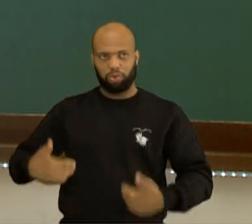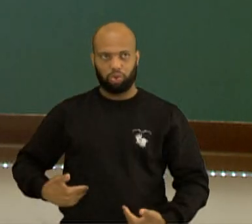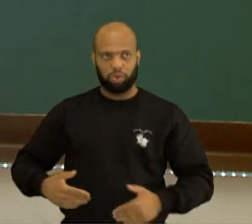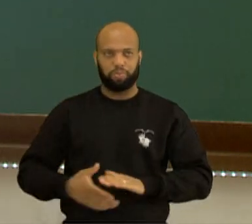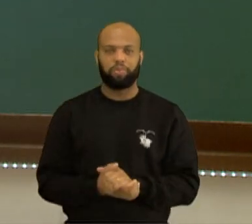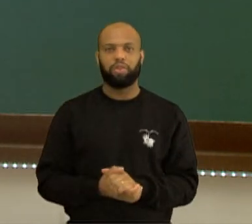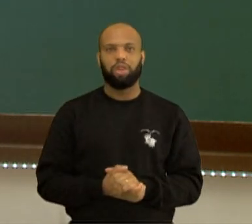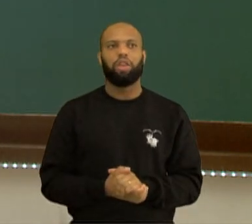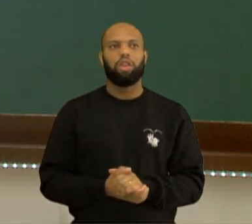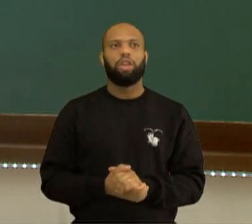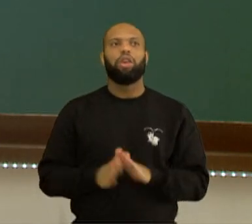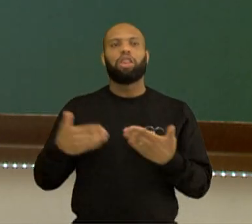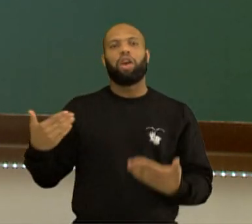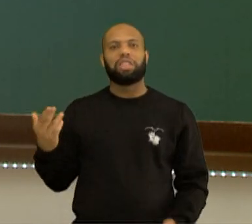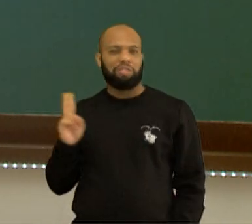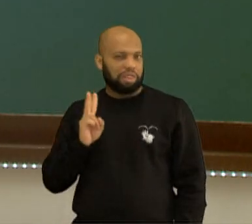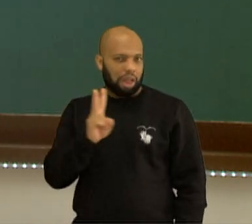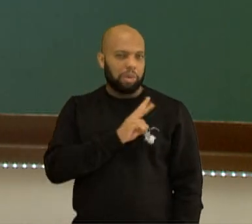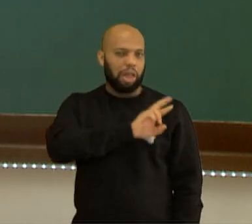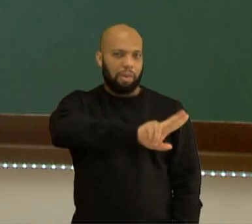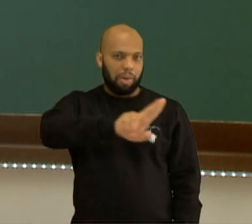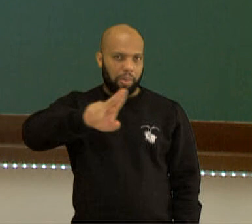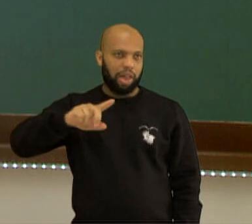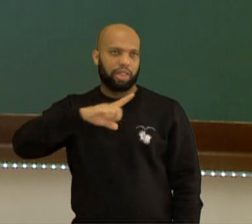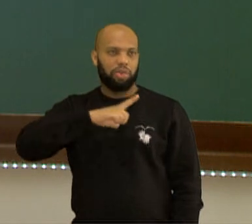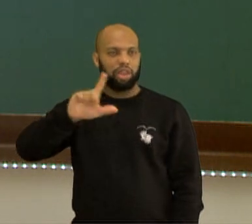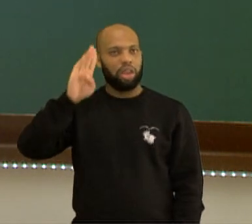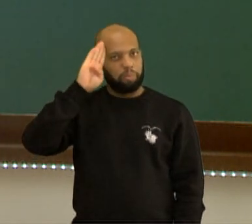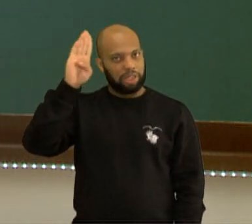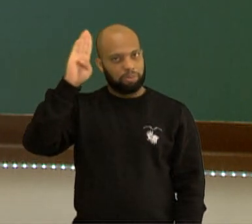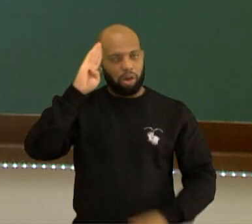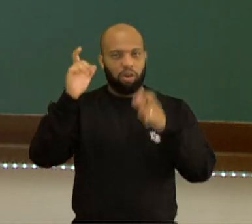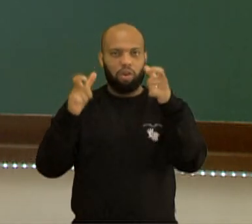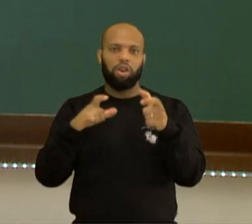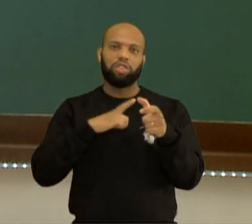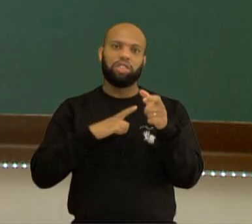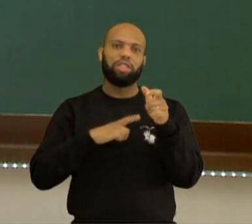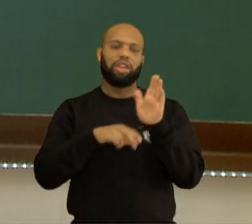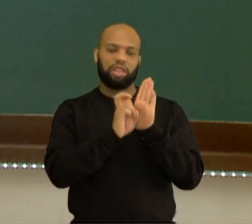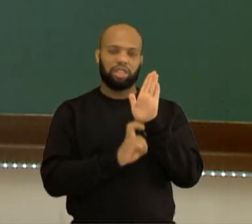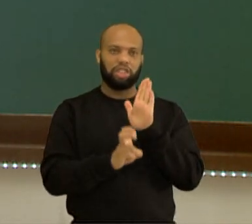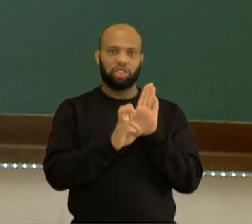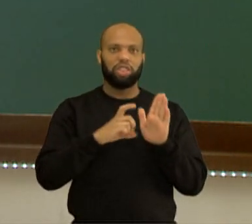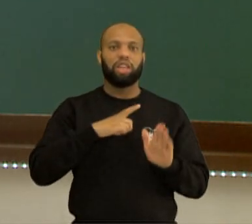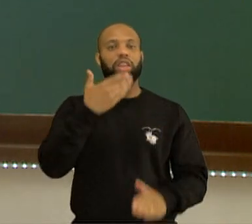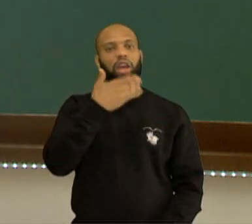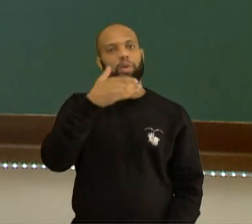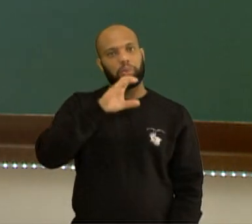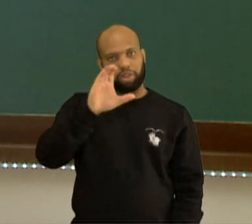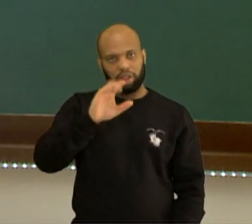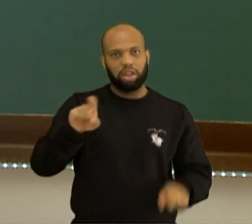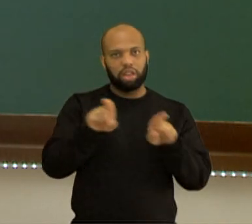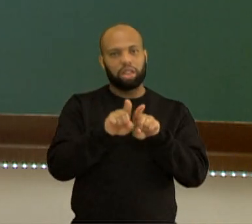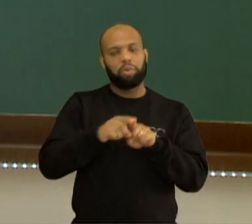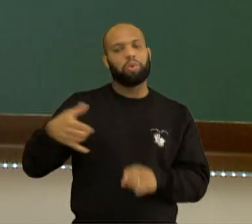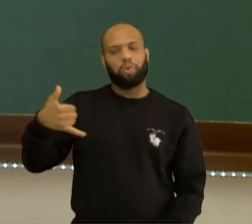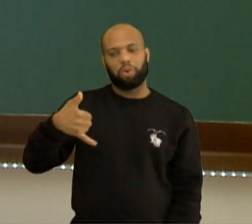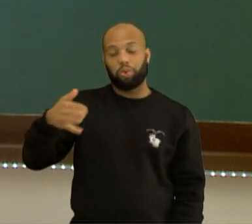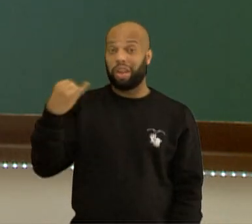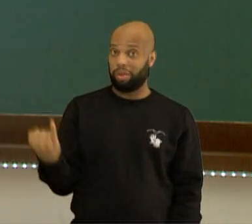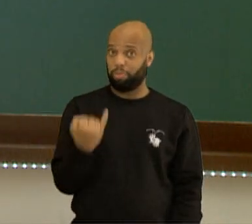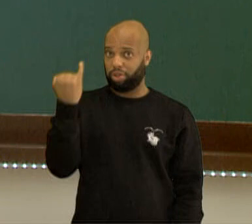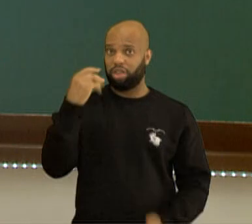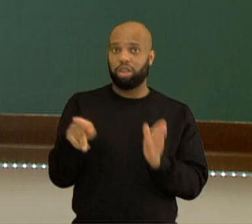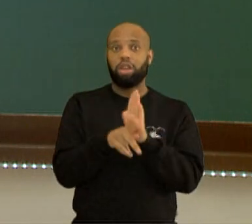de trabalho. E esses nutrientes que constituem as principais fontes energéticas durante o exercício físico são o carboidrato e a gordura, de acordo